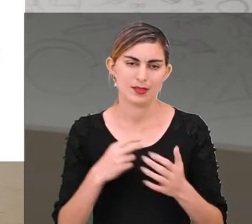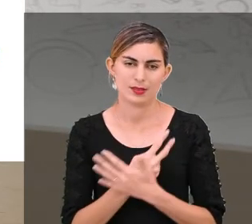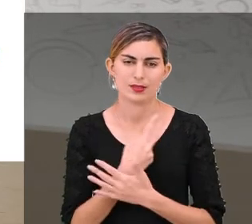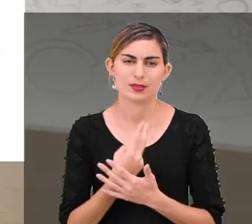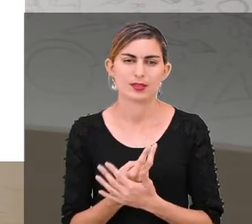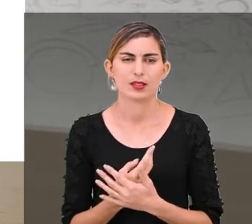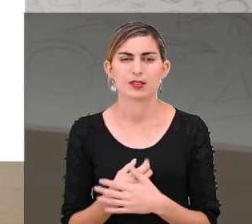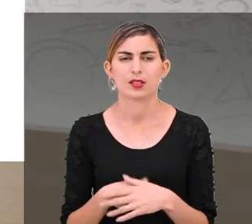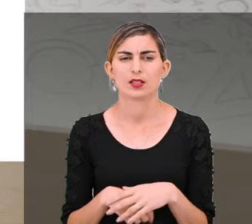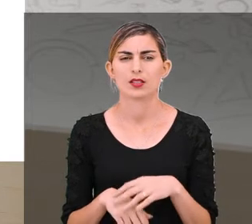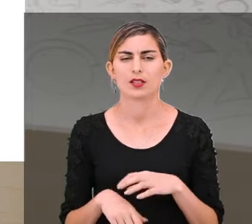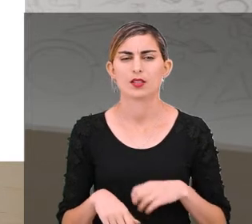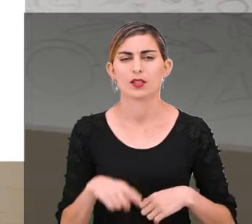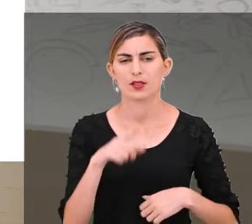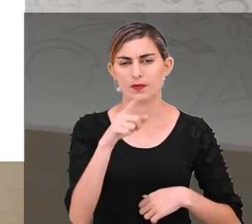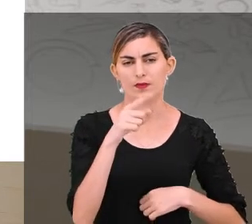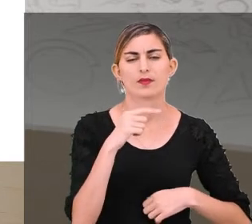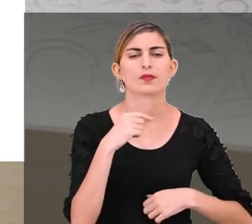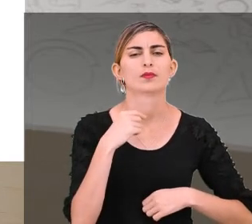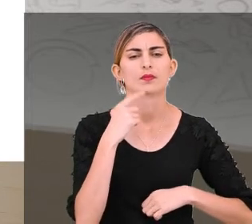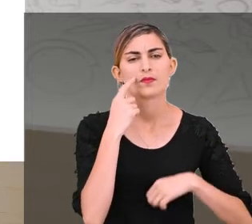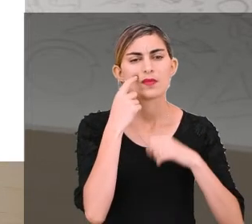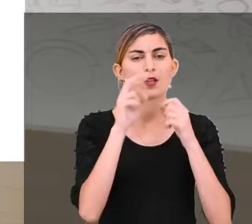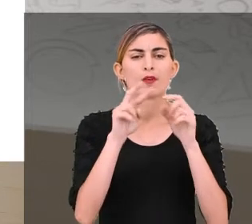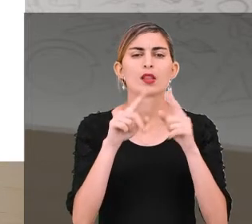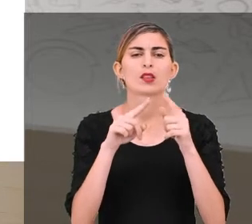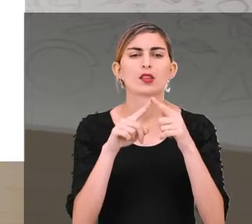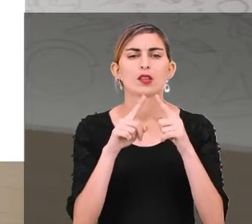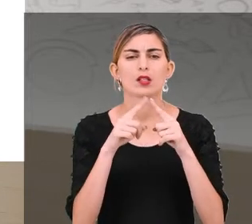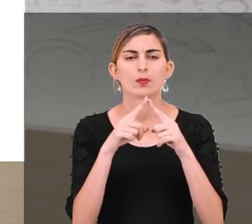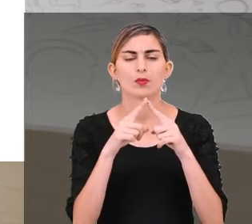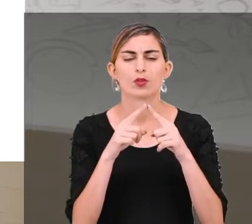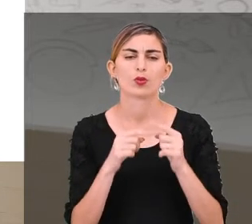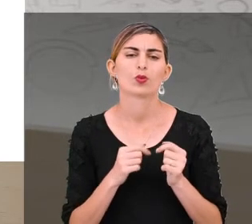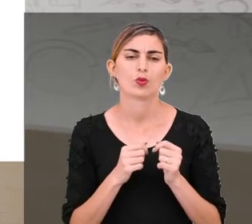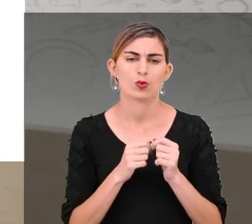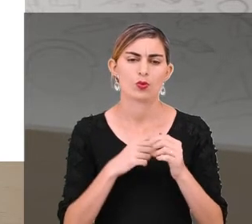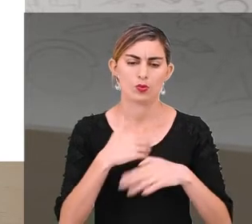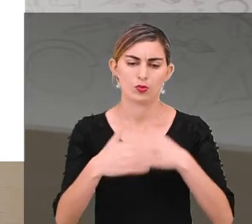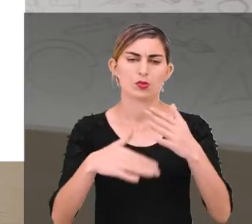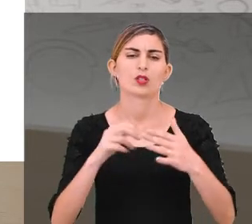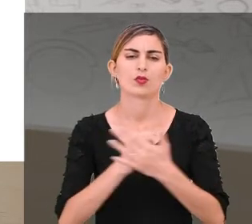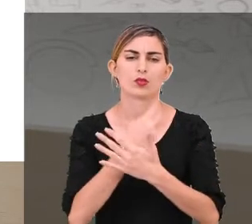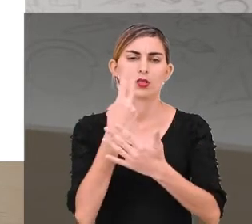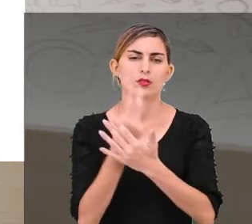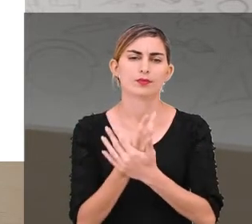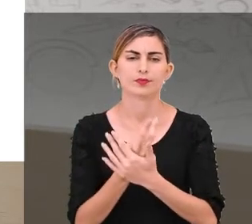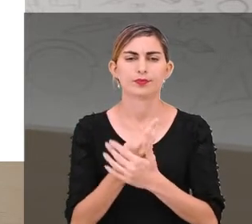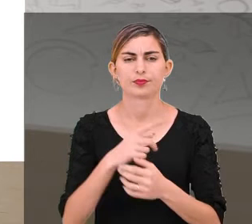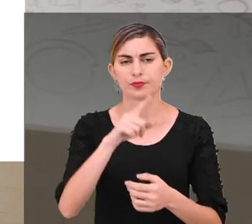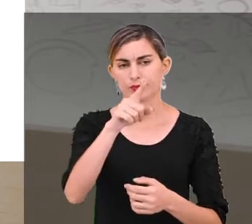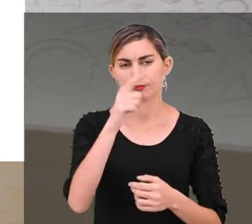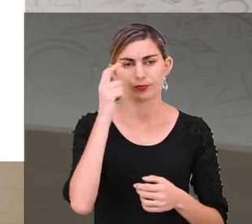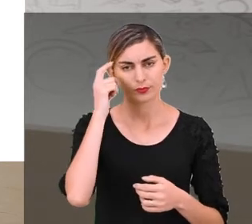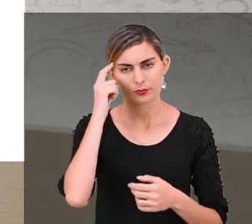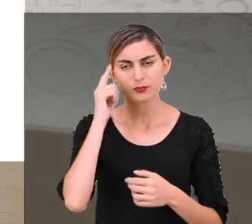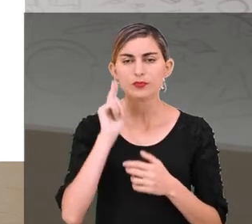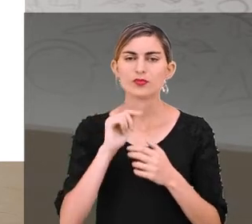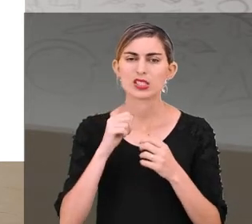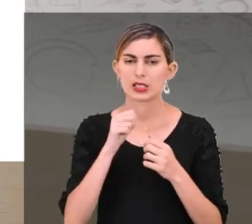acidentes. Ainda aqui na tela, vemos outro tipo de consequência de acidente, que são os